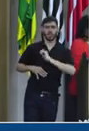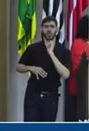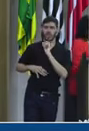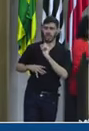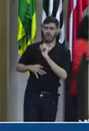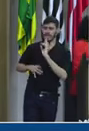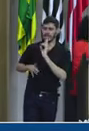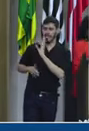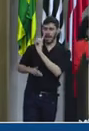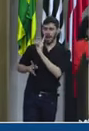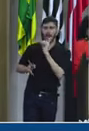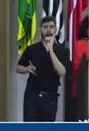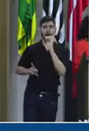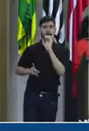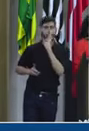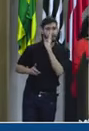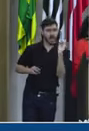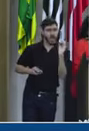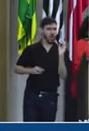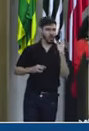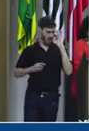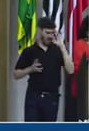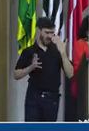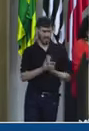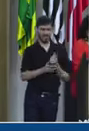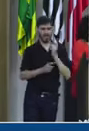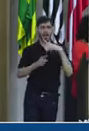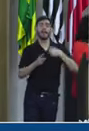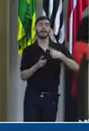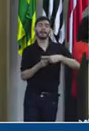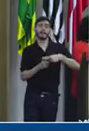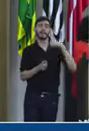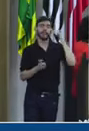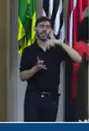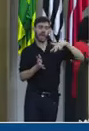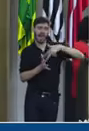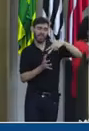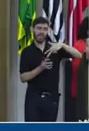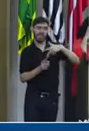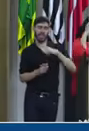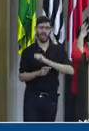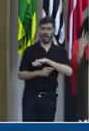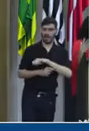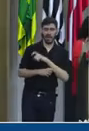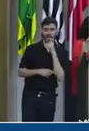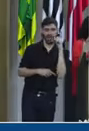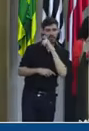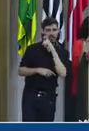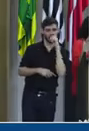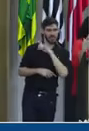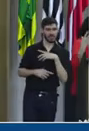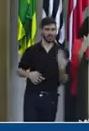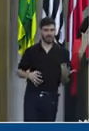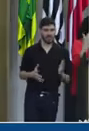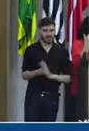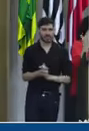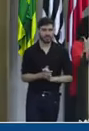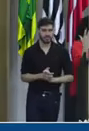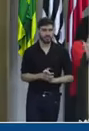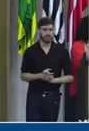as pessoas não queriam acreditar, porque cigana mente. Cigana é trapaceira. Gente, nós